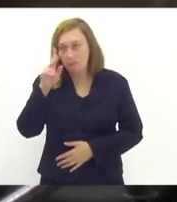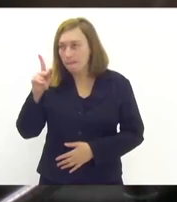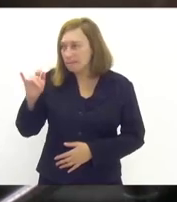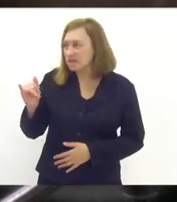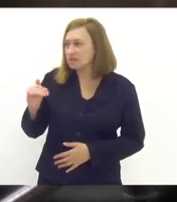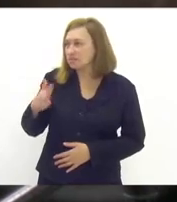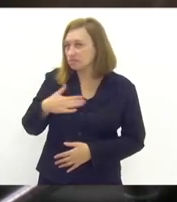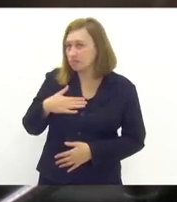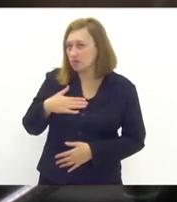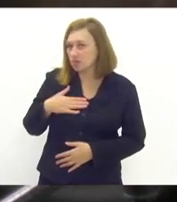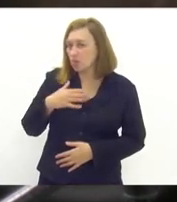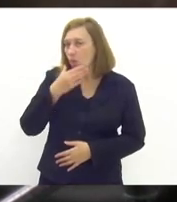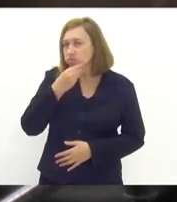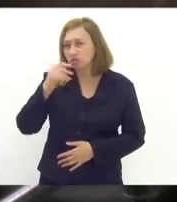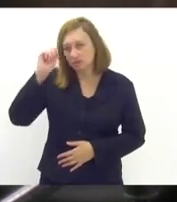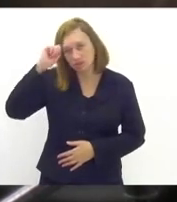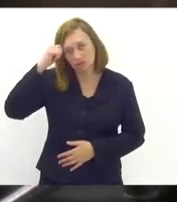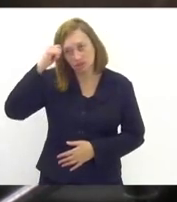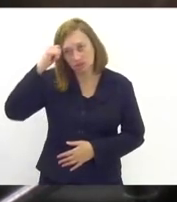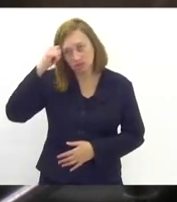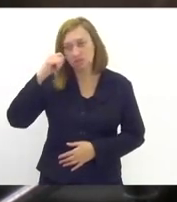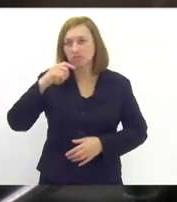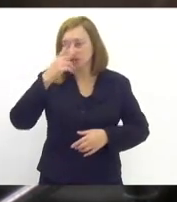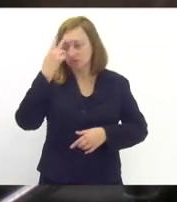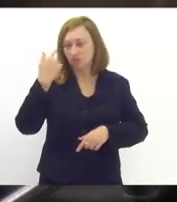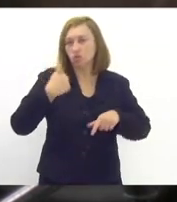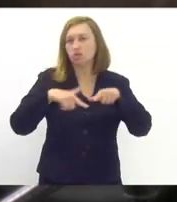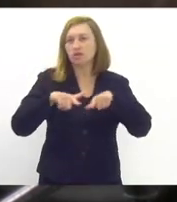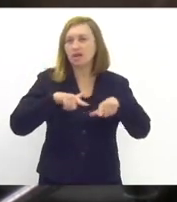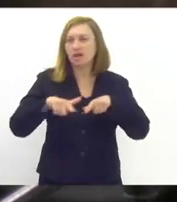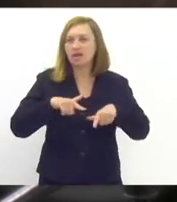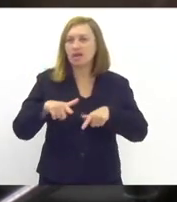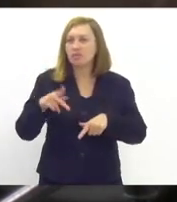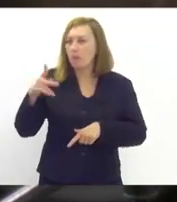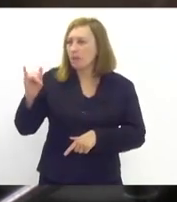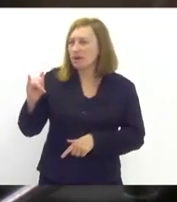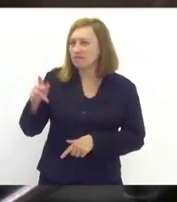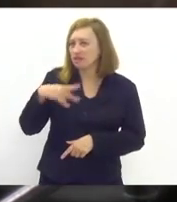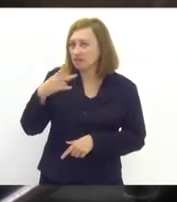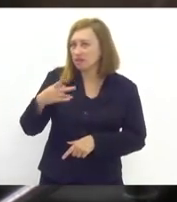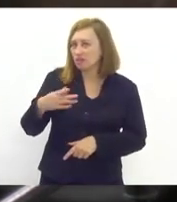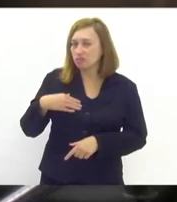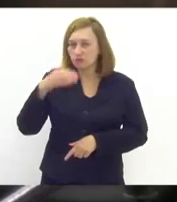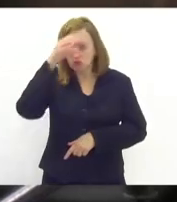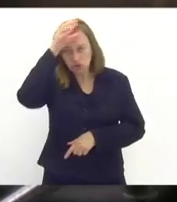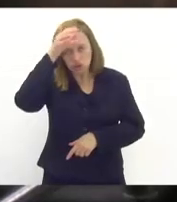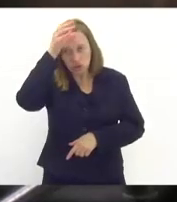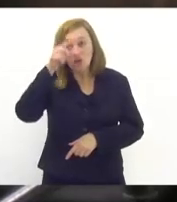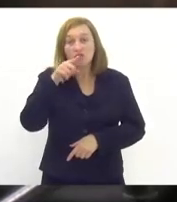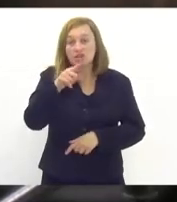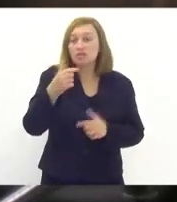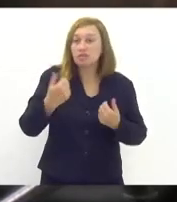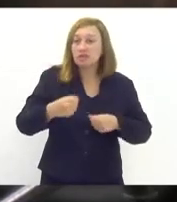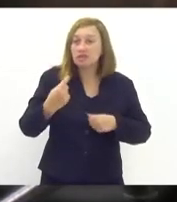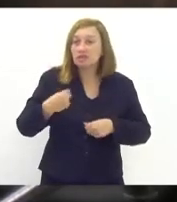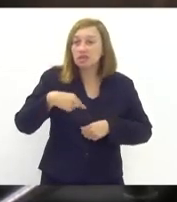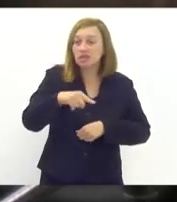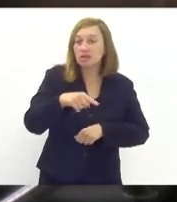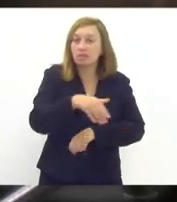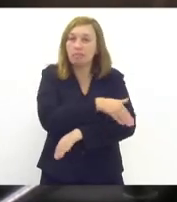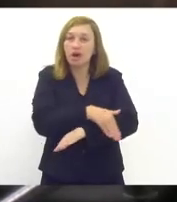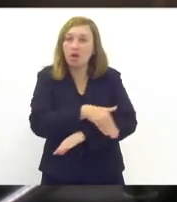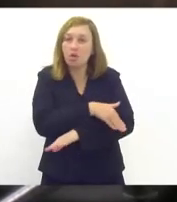pai, que também é um homem negro, trabalhador. Meu pai dizia assim para os meus tios: você tem que ir para a rua com a